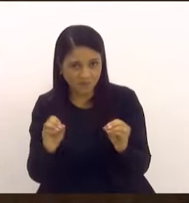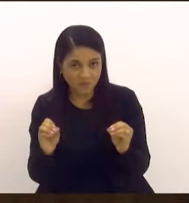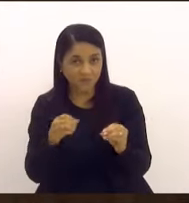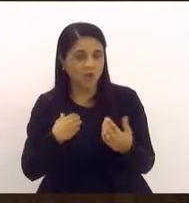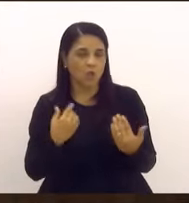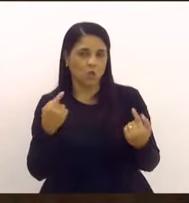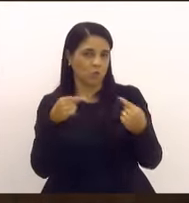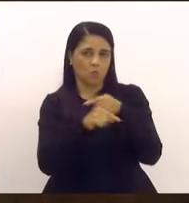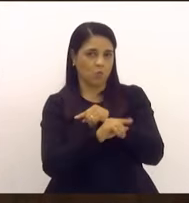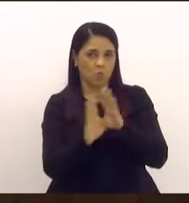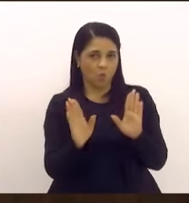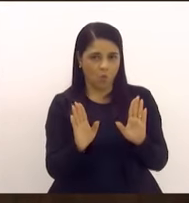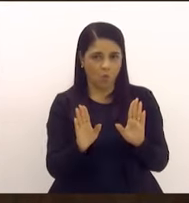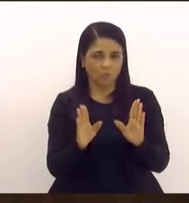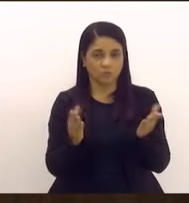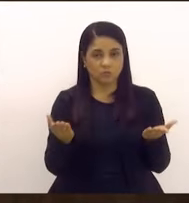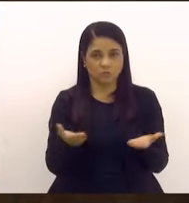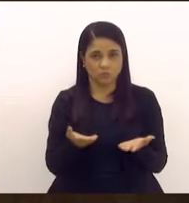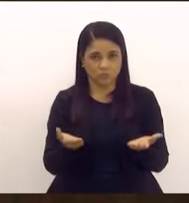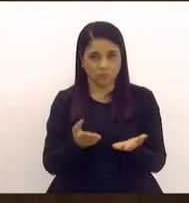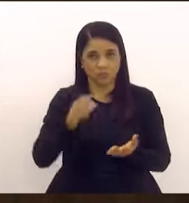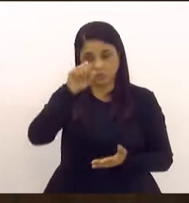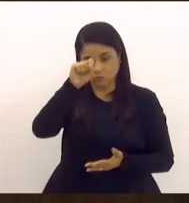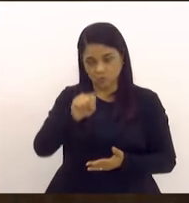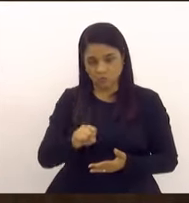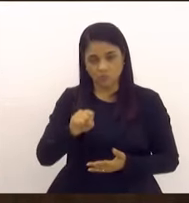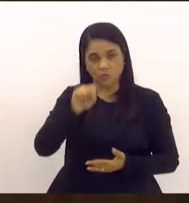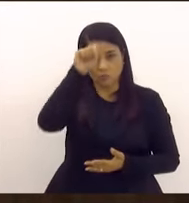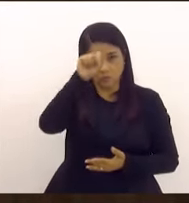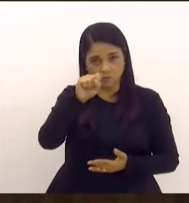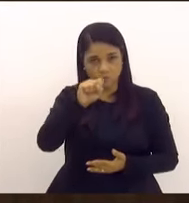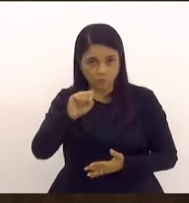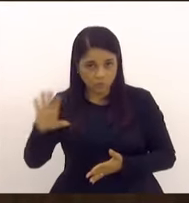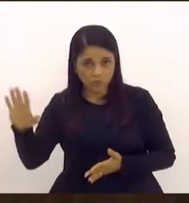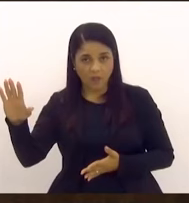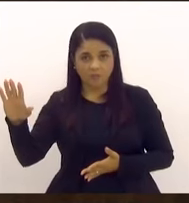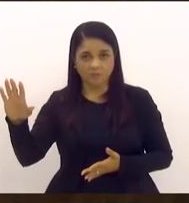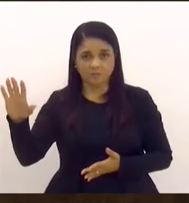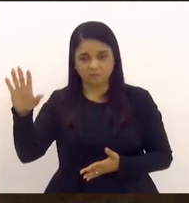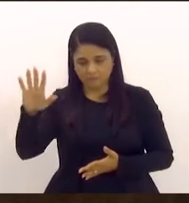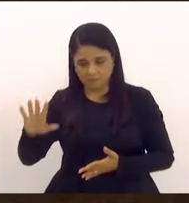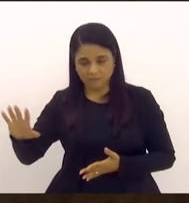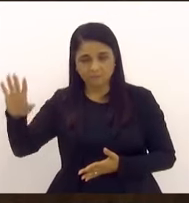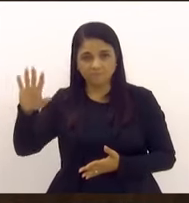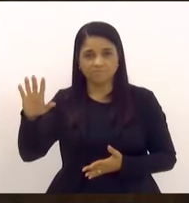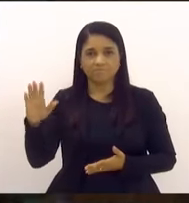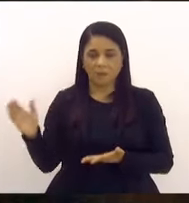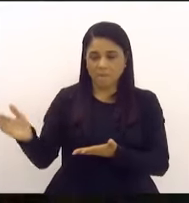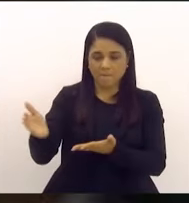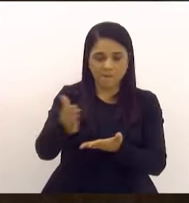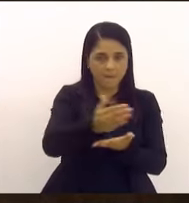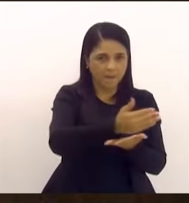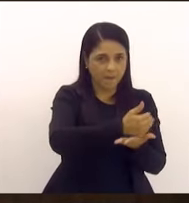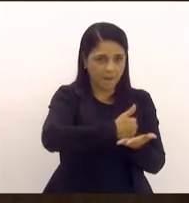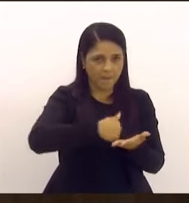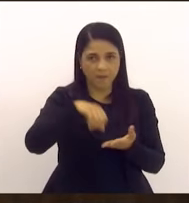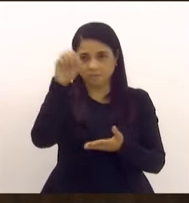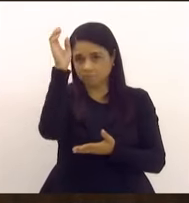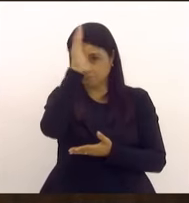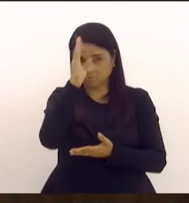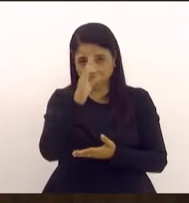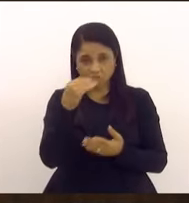hoje o Sul e o Sudeste seja a grande parte que arrecada para o país, também